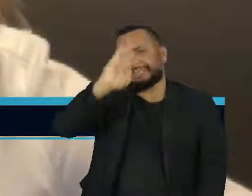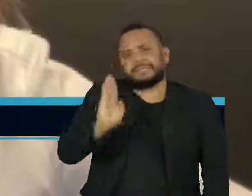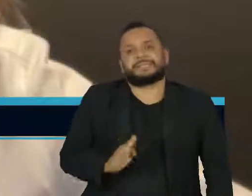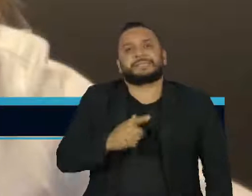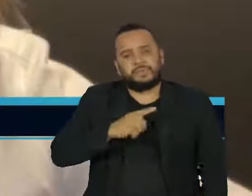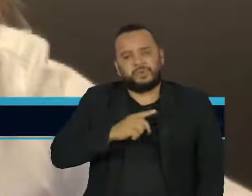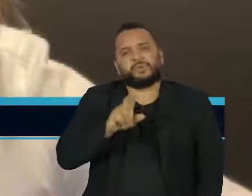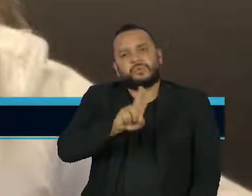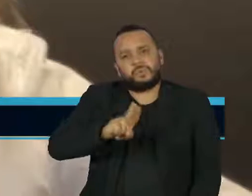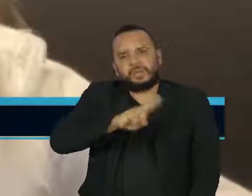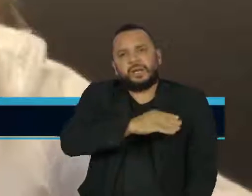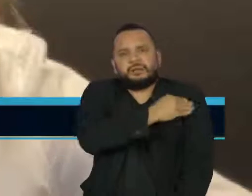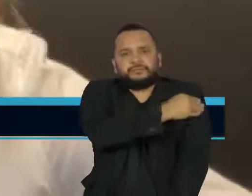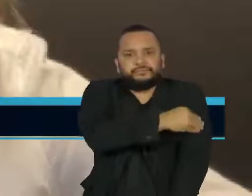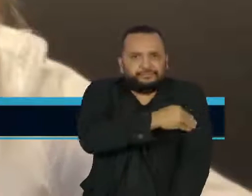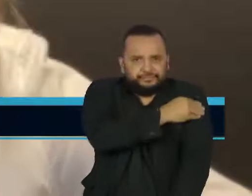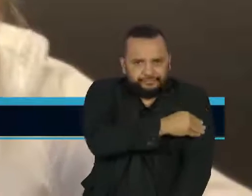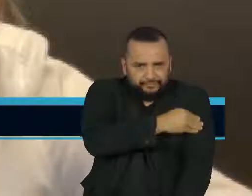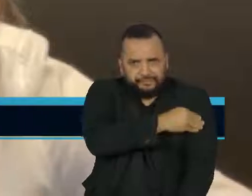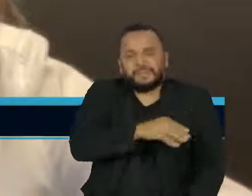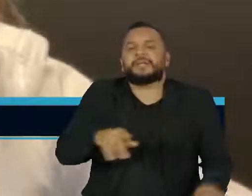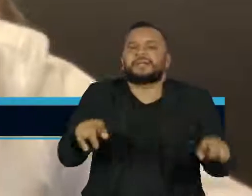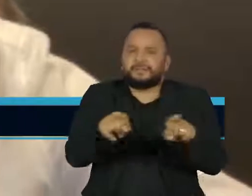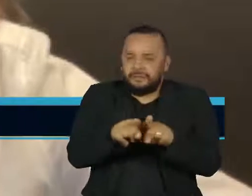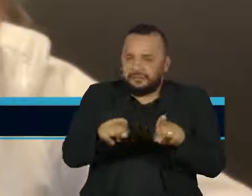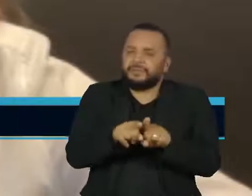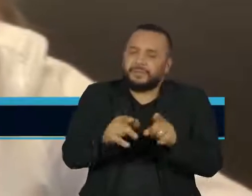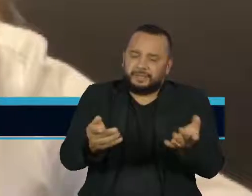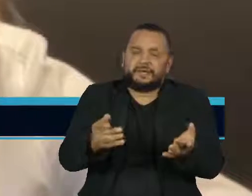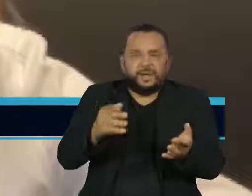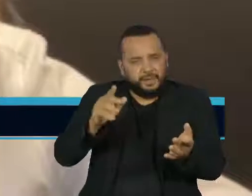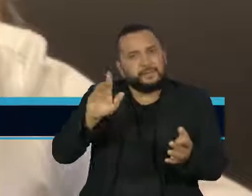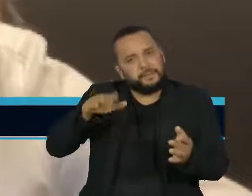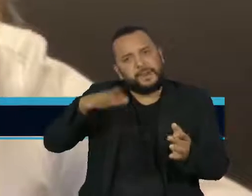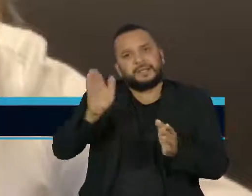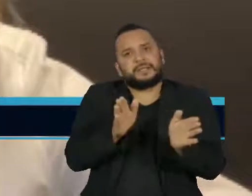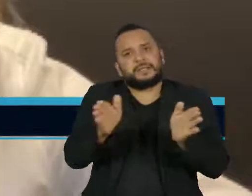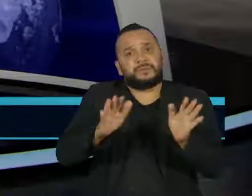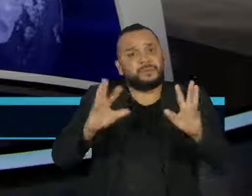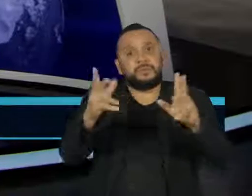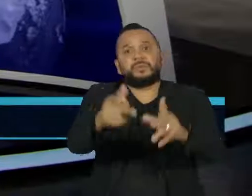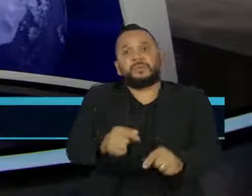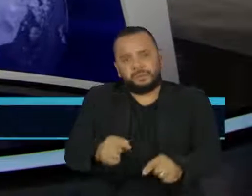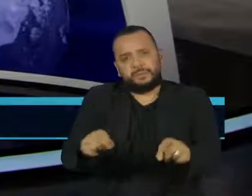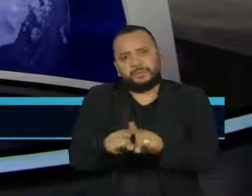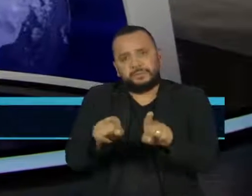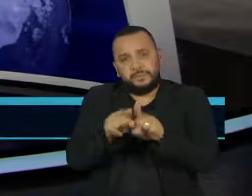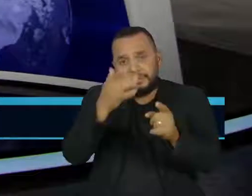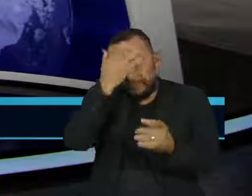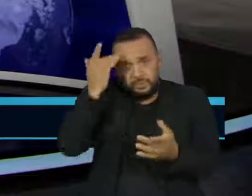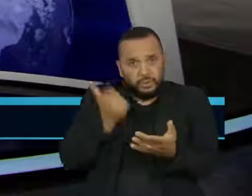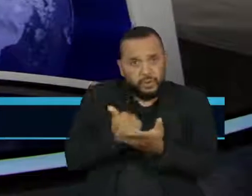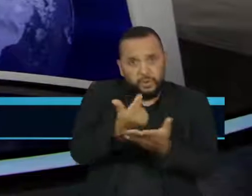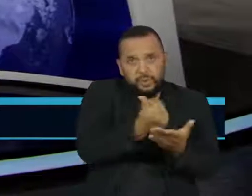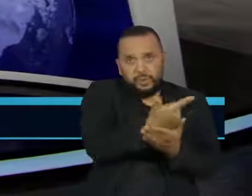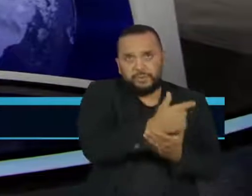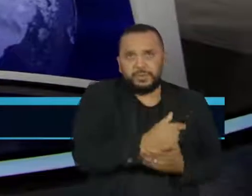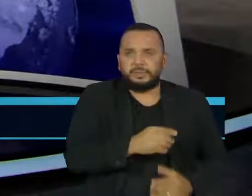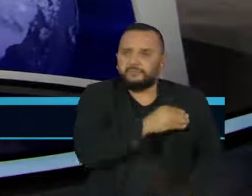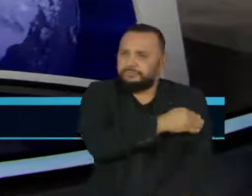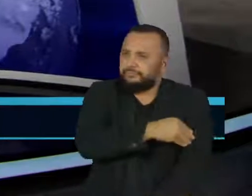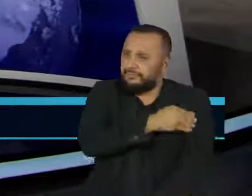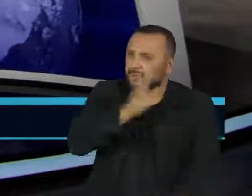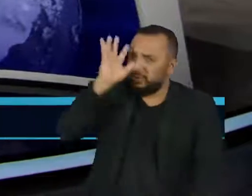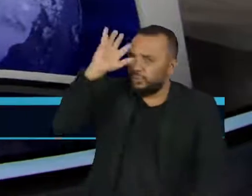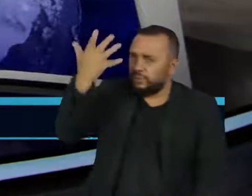dos biocombustíveis é a rota mais acessível para todos, inclusive para os consumidores. O etanol é a nossa solução para a